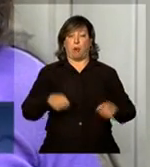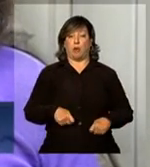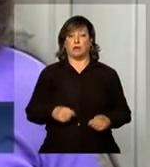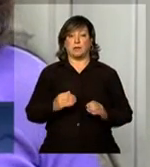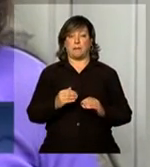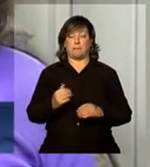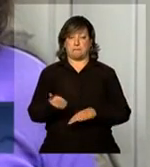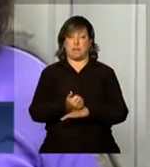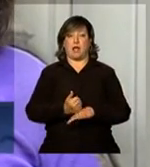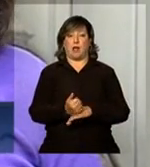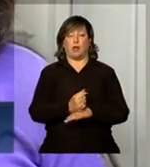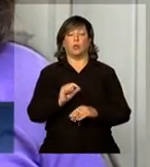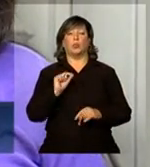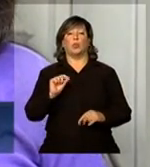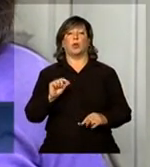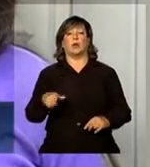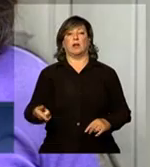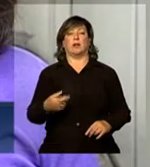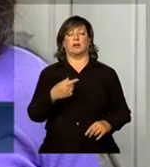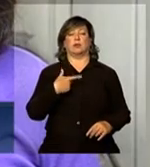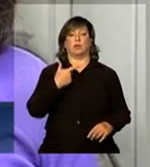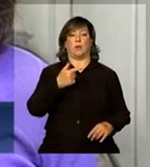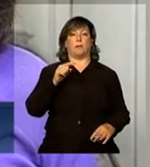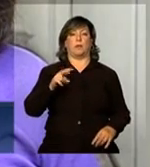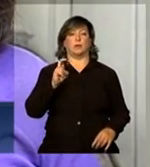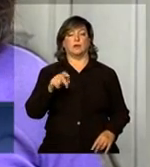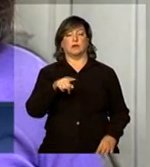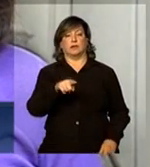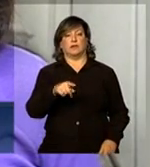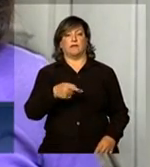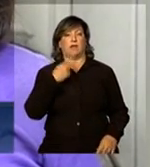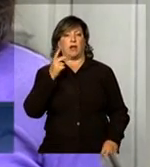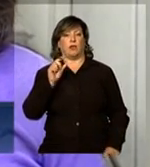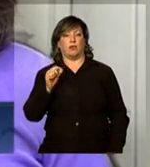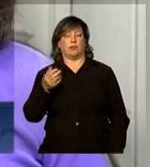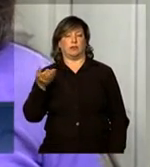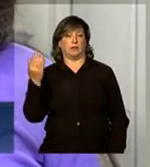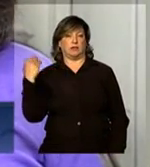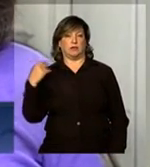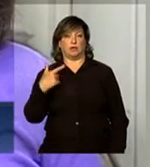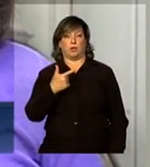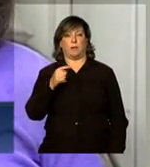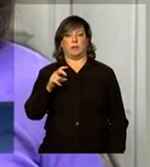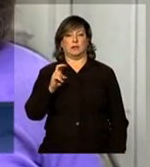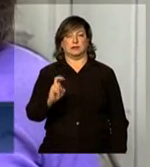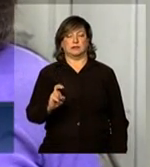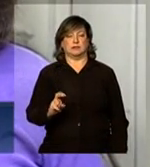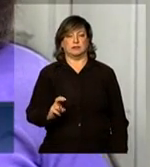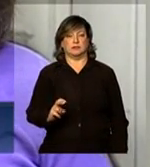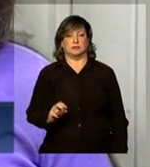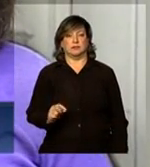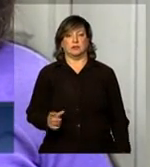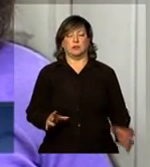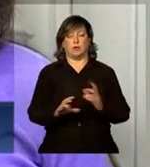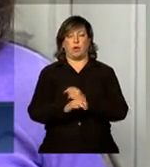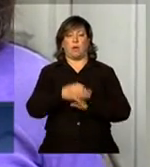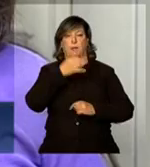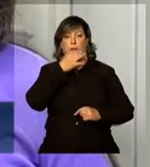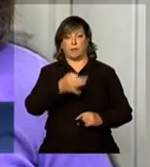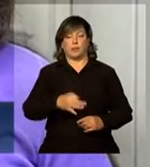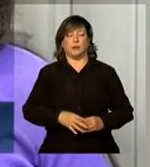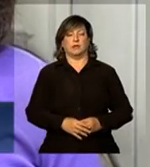2,3, 2,5 que o senhor previu na proposta orçamentária, né,